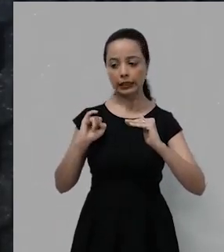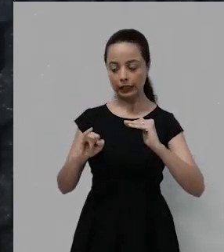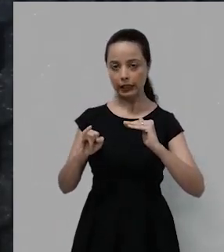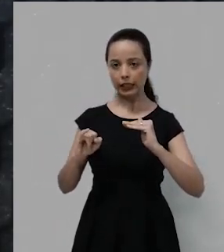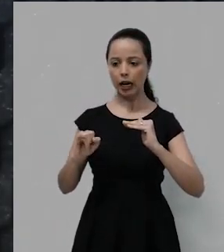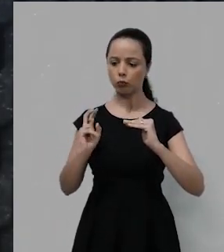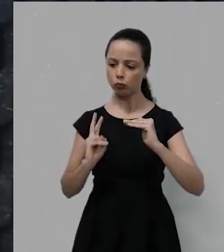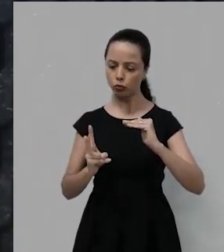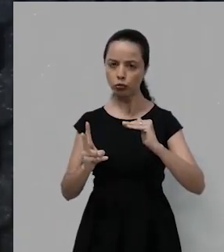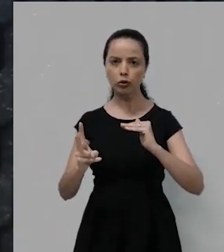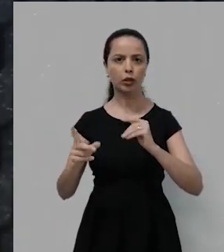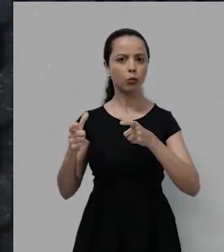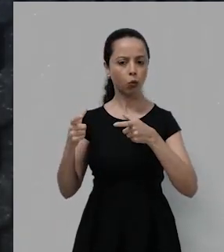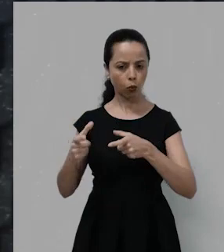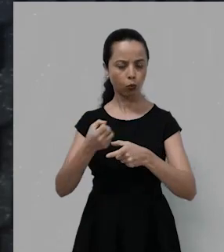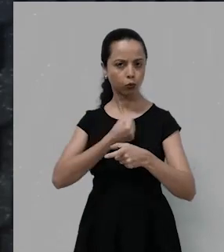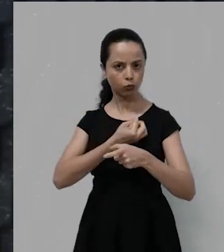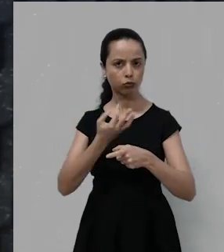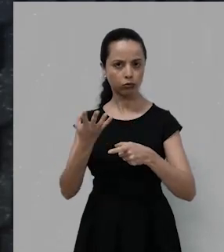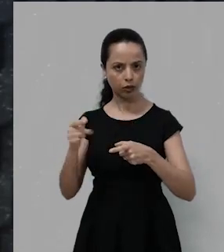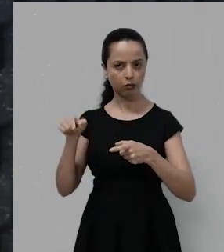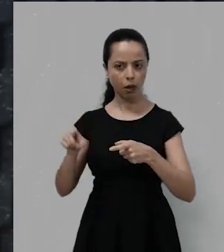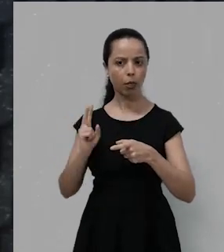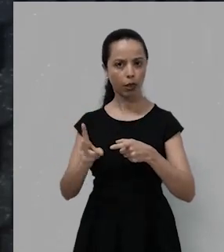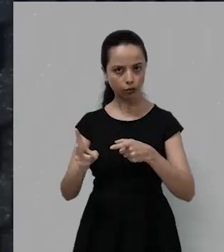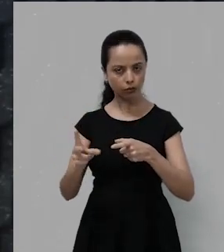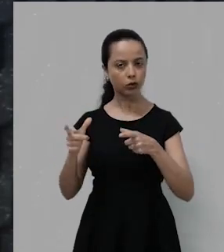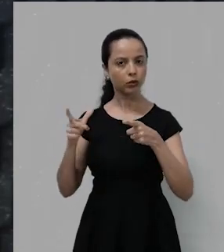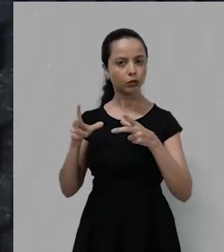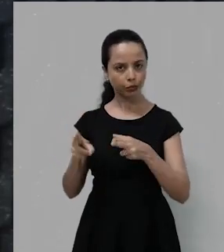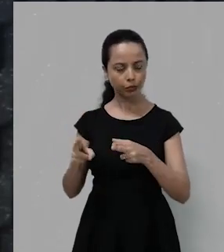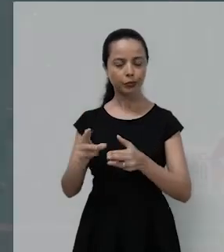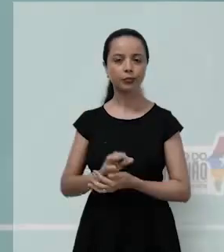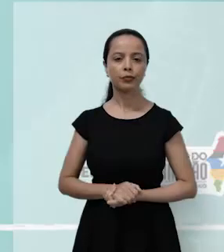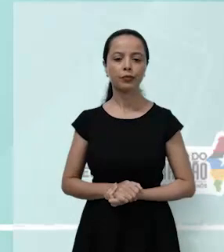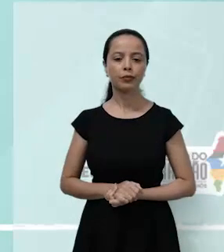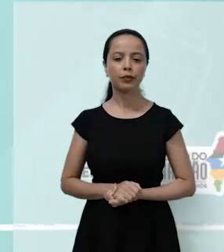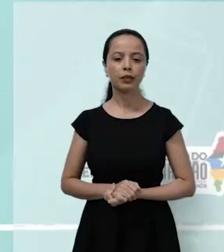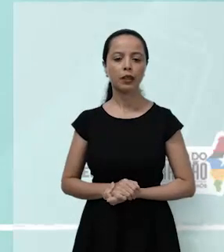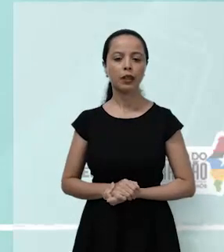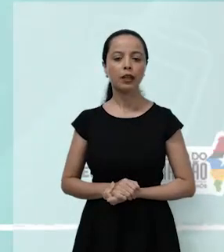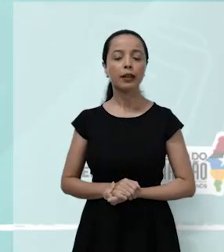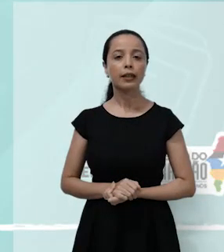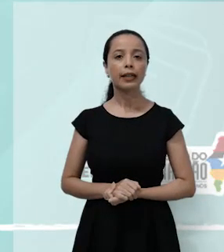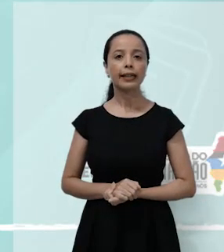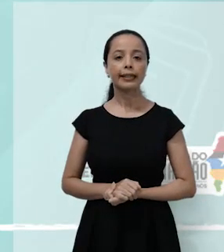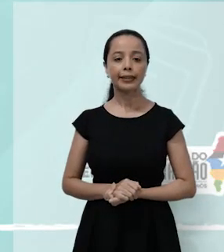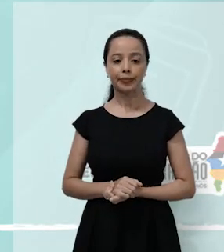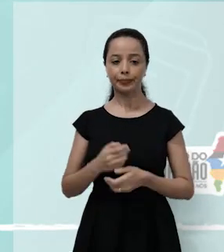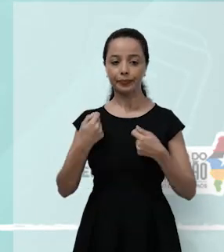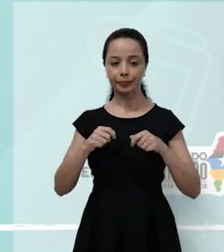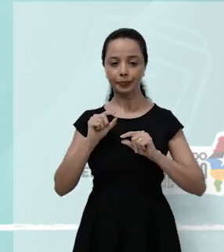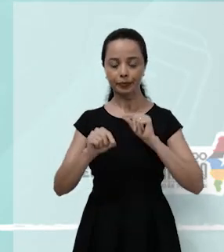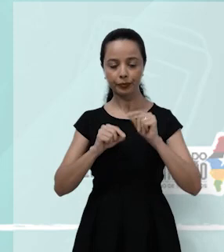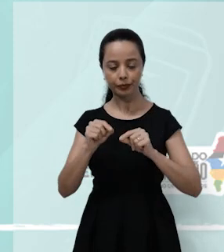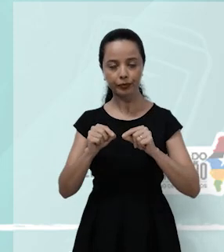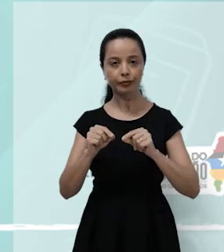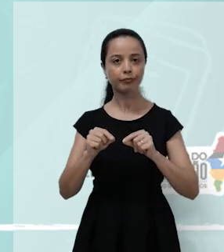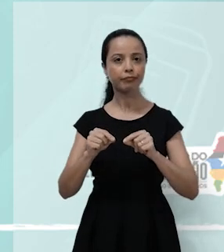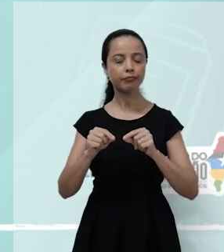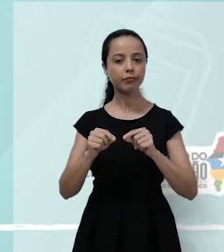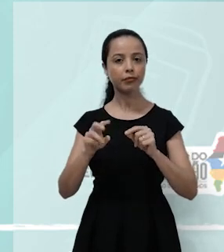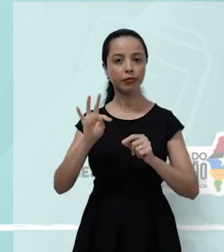permaneça constante ao longo do tempo, eu tenho que ter a taxa de natalidade somada com a taxa de